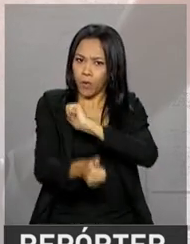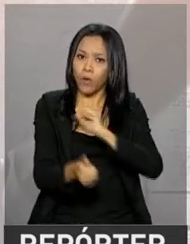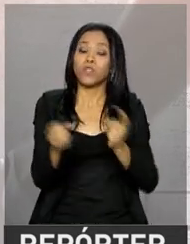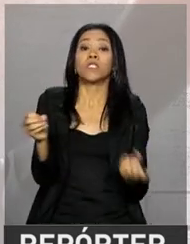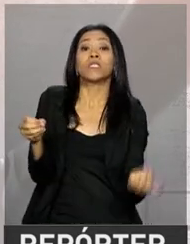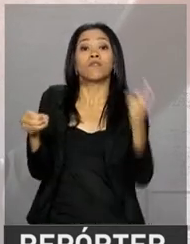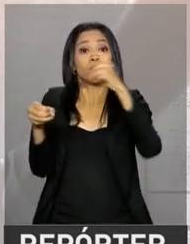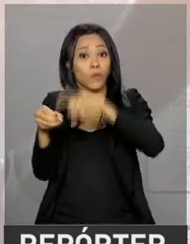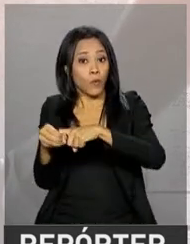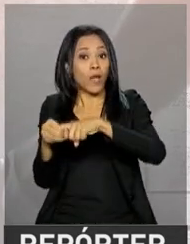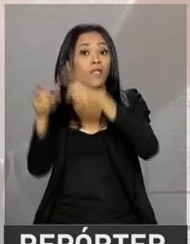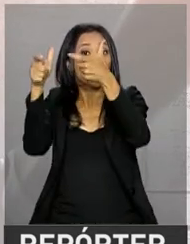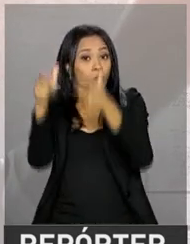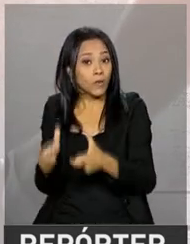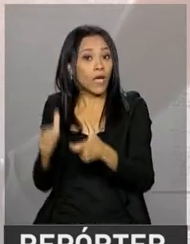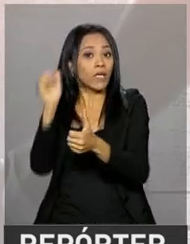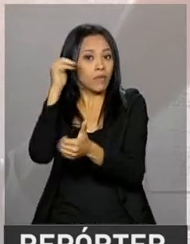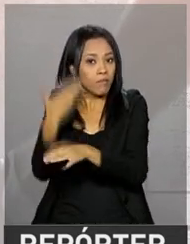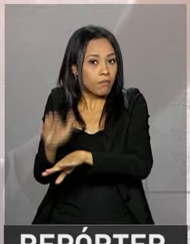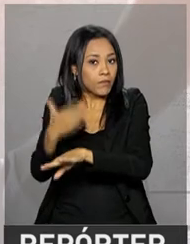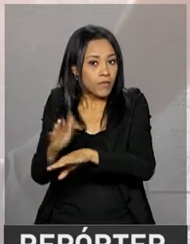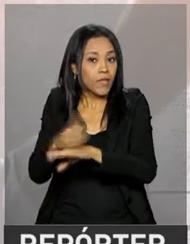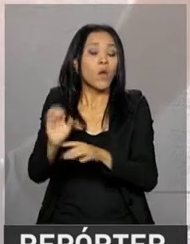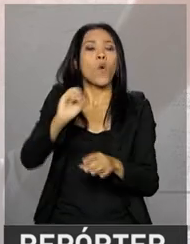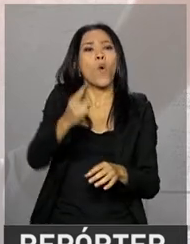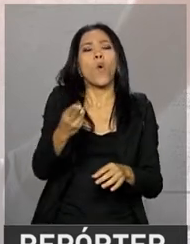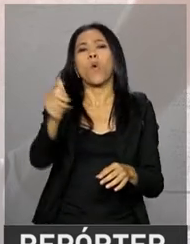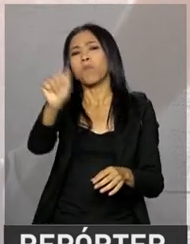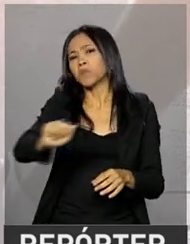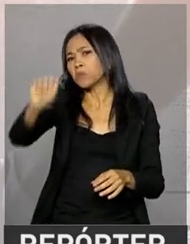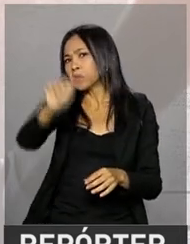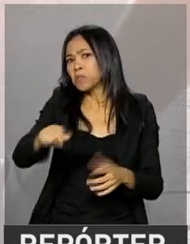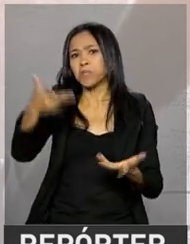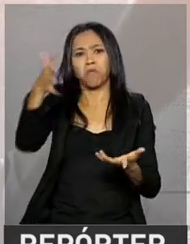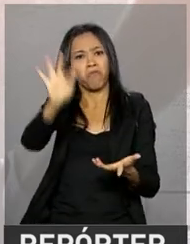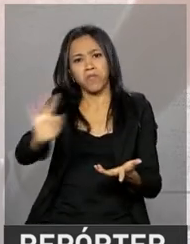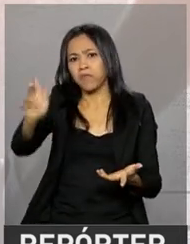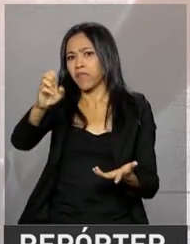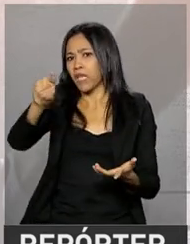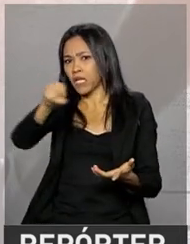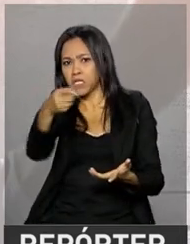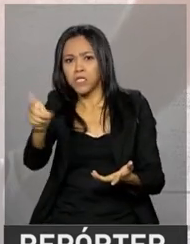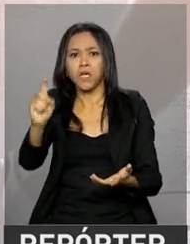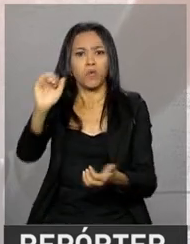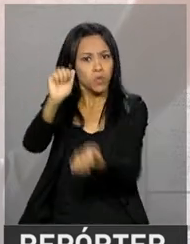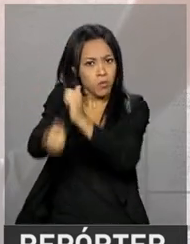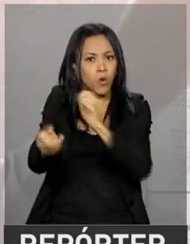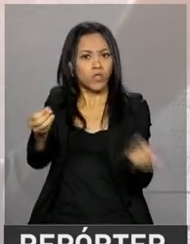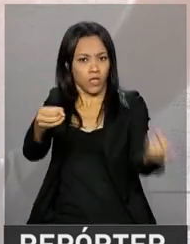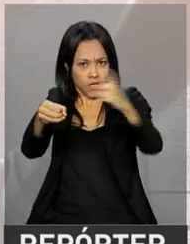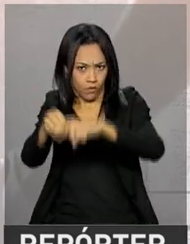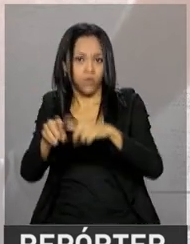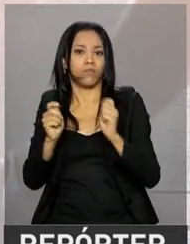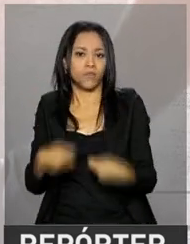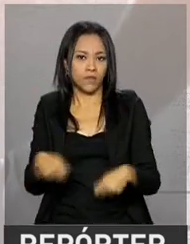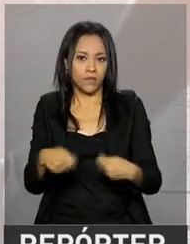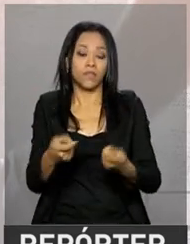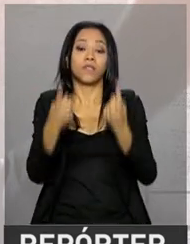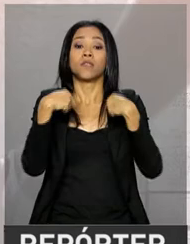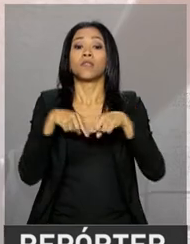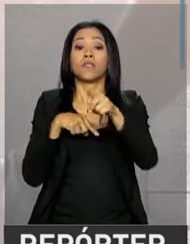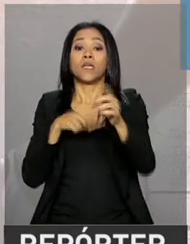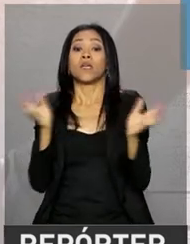de prática esportiva ou alguma entidade nacional de administração do desporto os atletas da modalidade